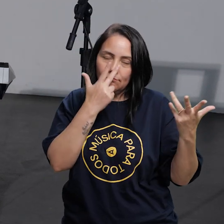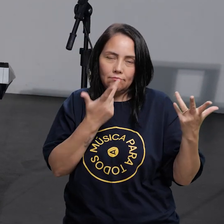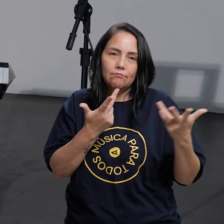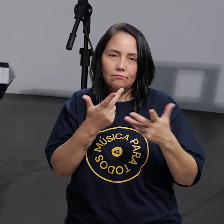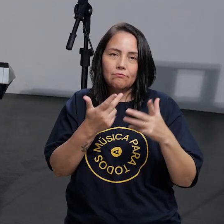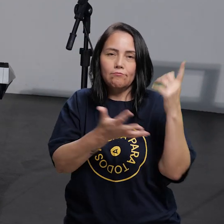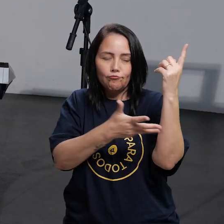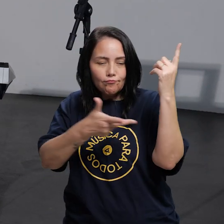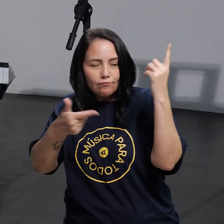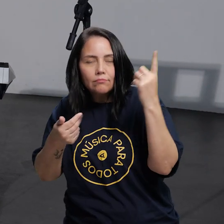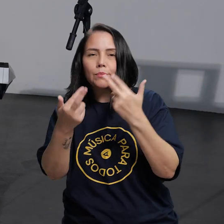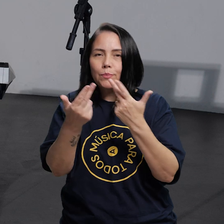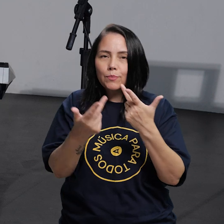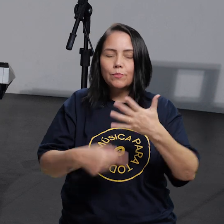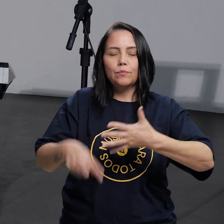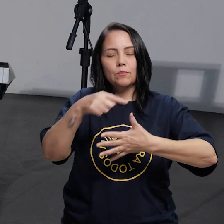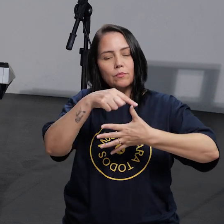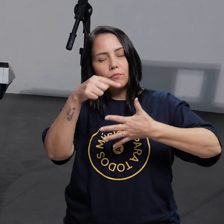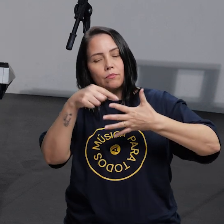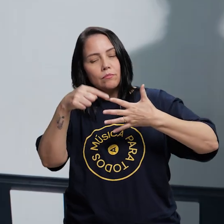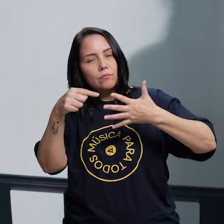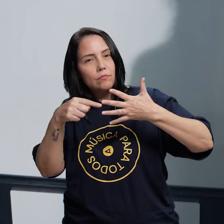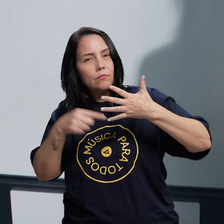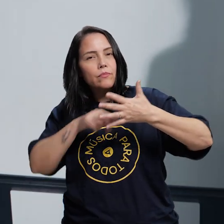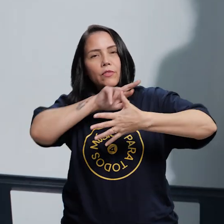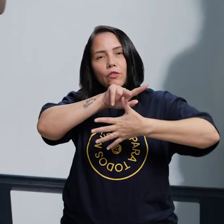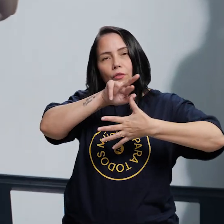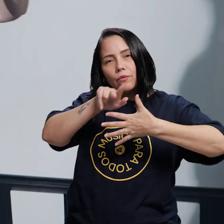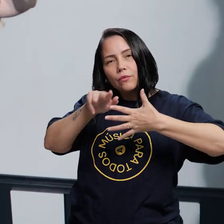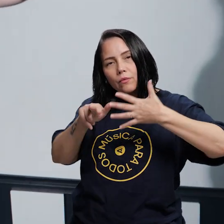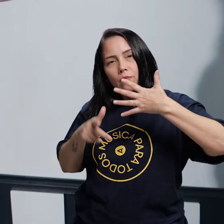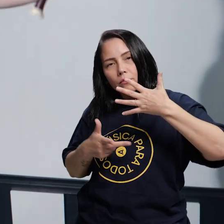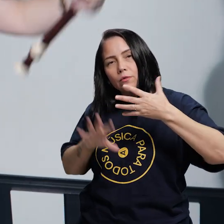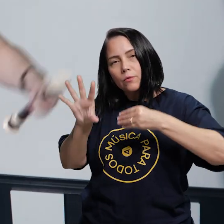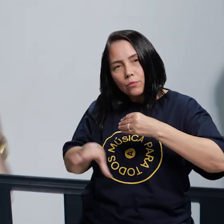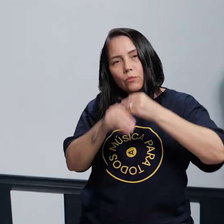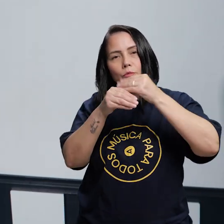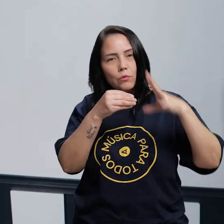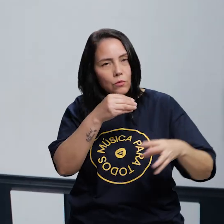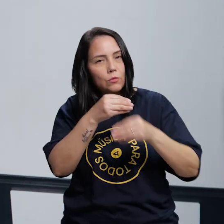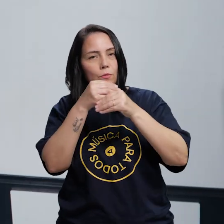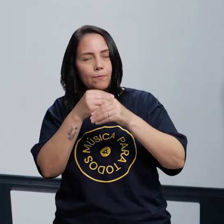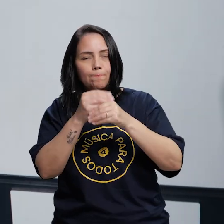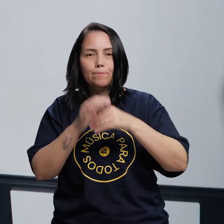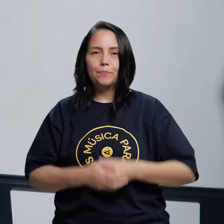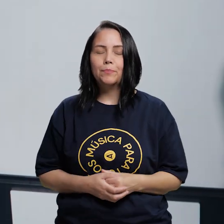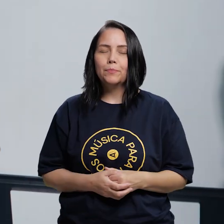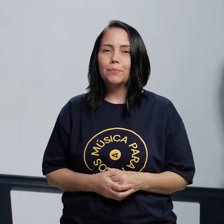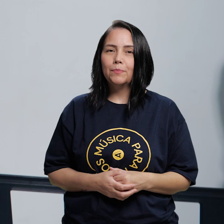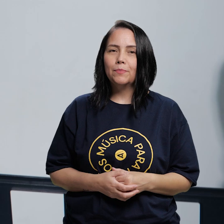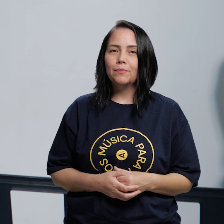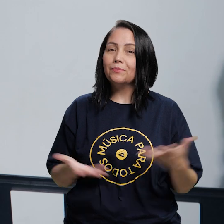as cordas têm, né? Então, a gente começa com a soprano, próxima etapa depois a contralto, e aí vamos agregando os